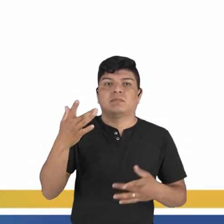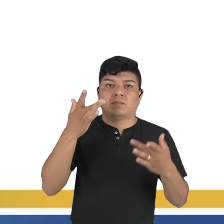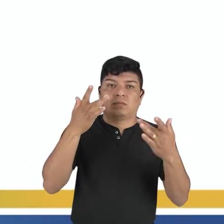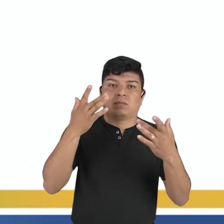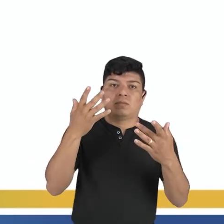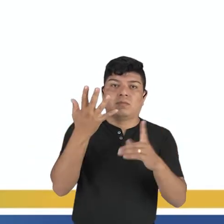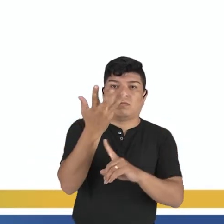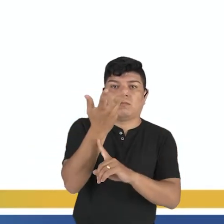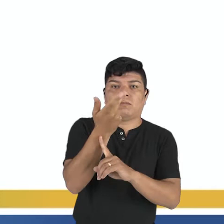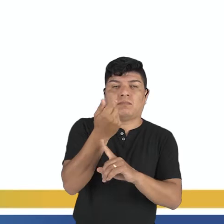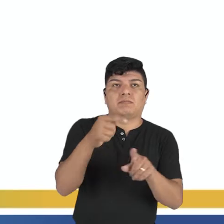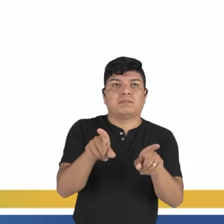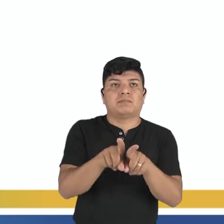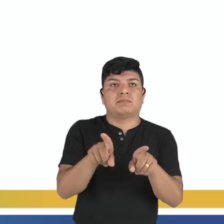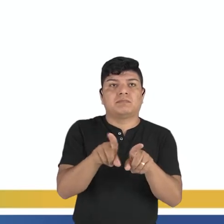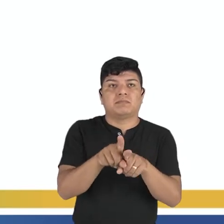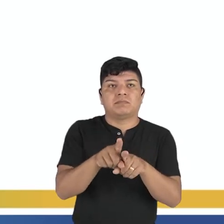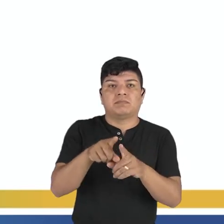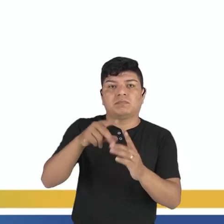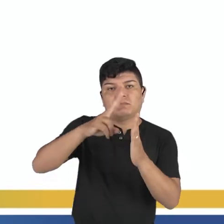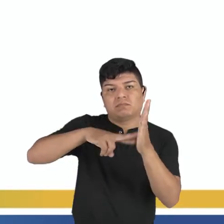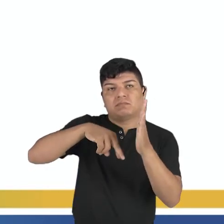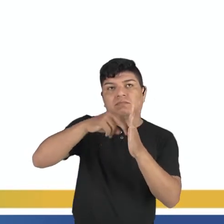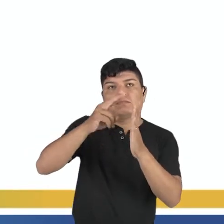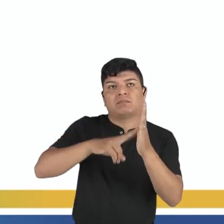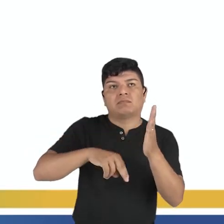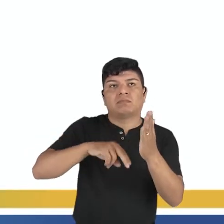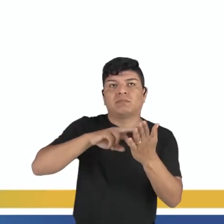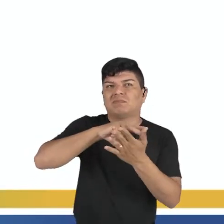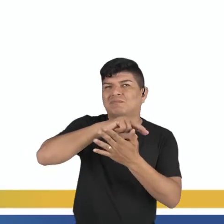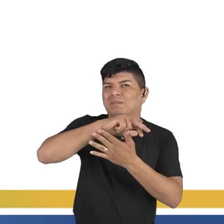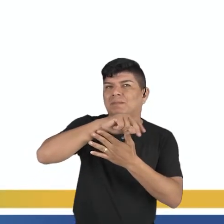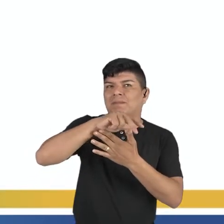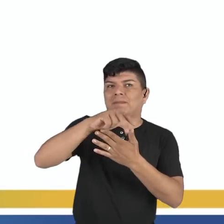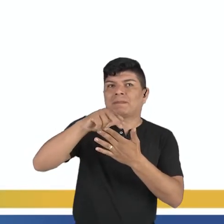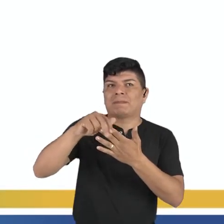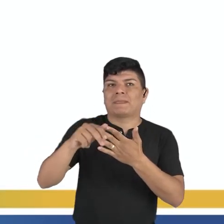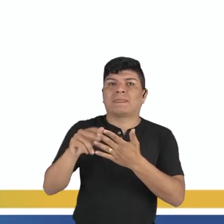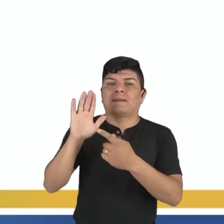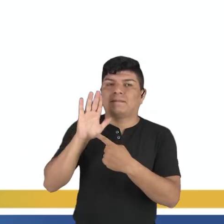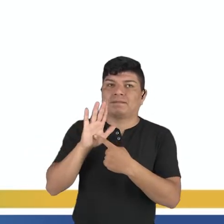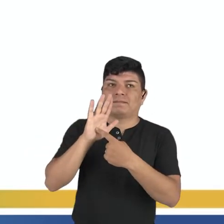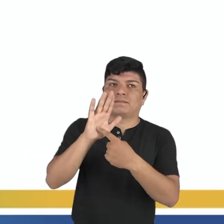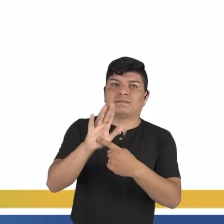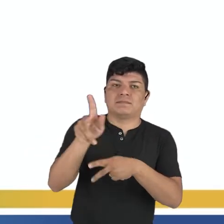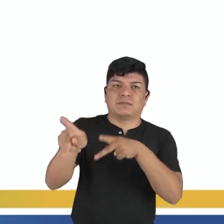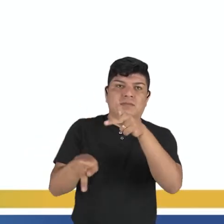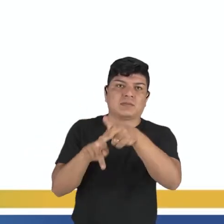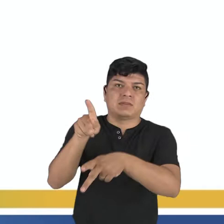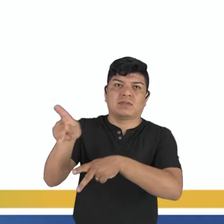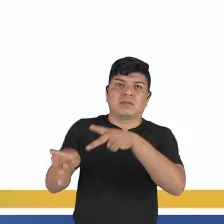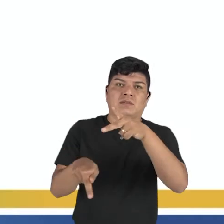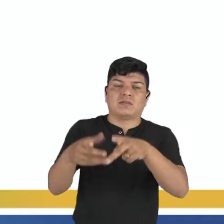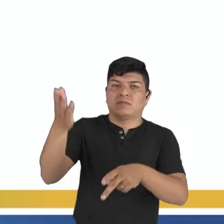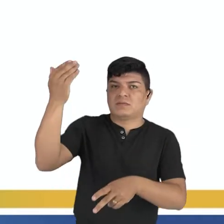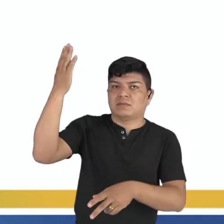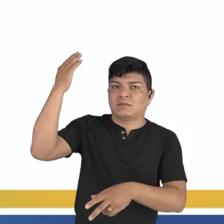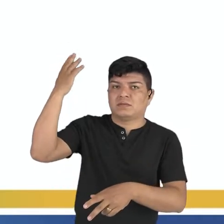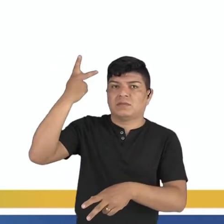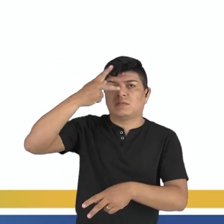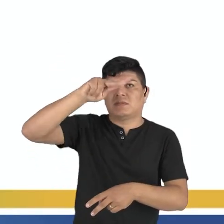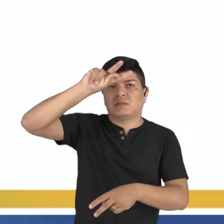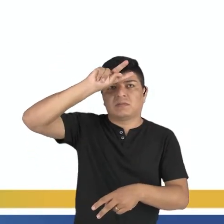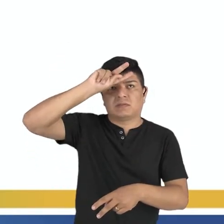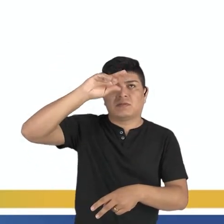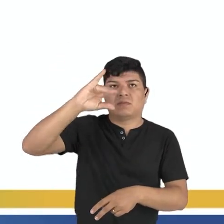se remonta a la elaborada cerámica, textilería, orfebrería, escultura de la civilización del antiguo Perú. Los